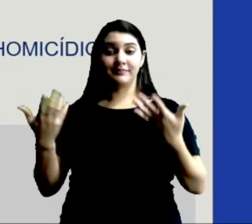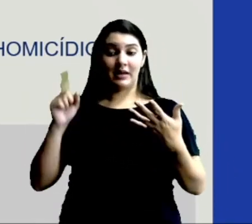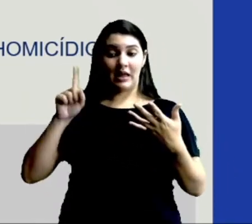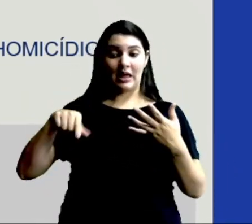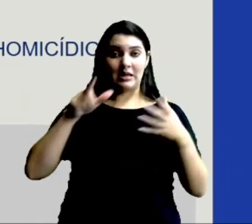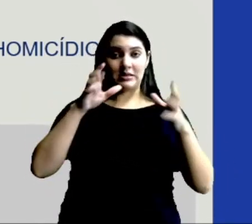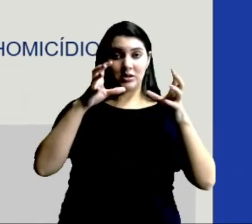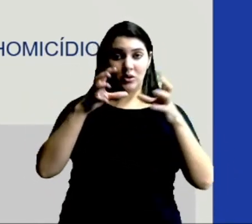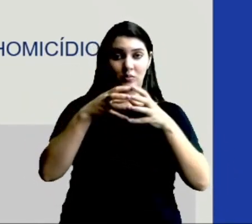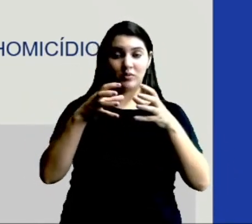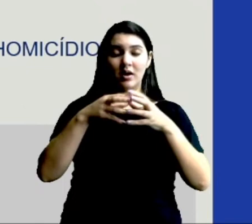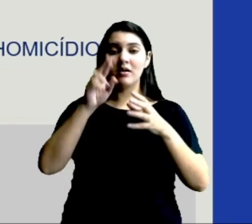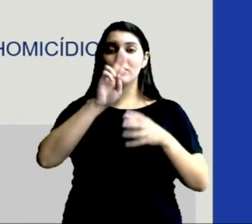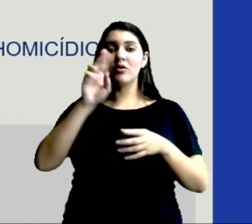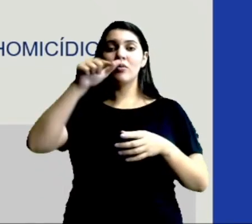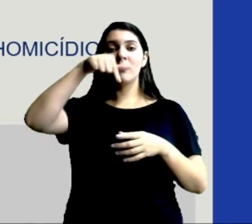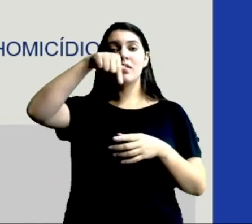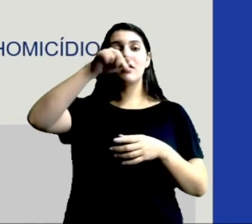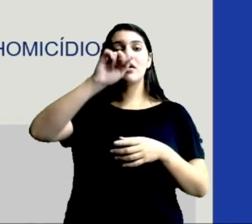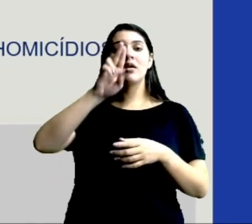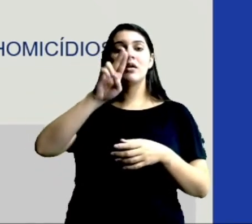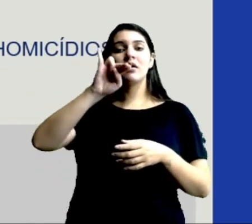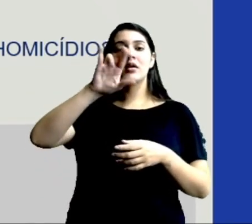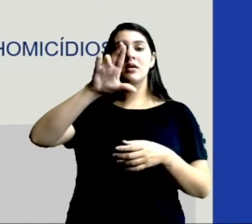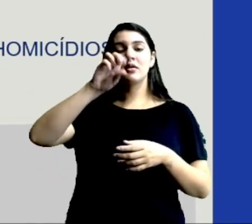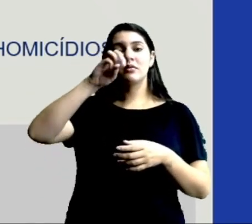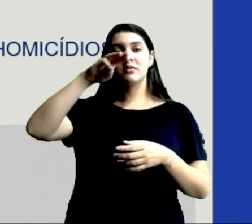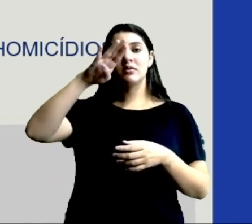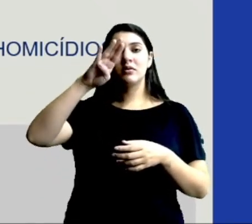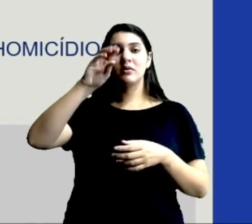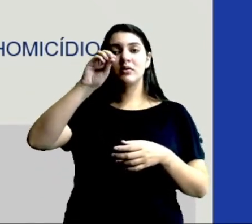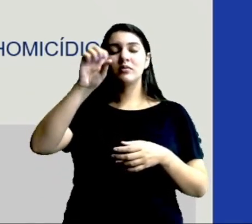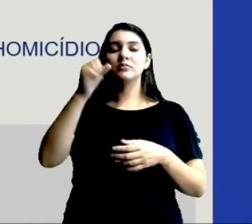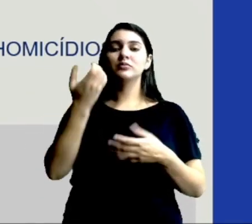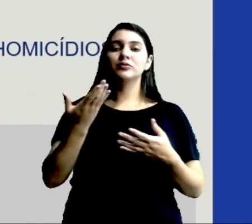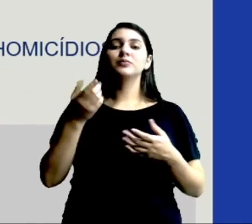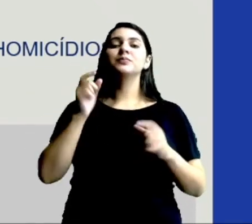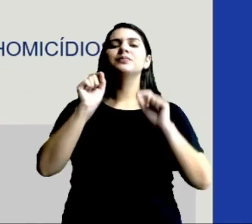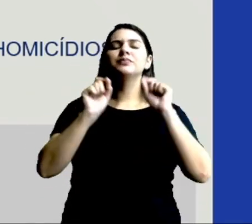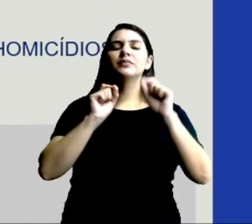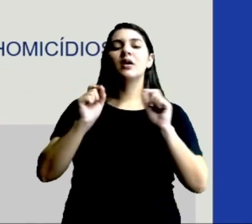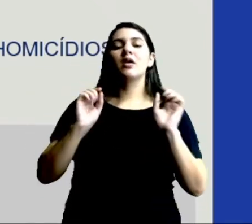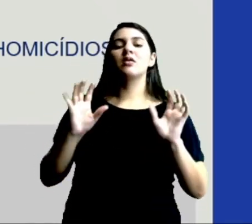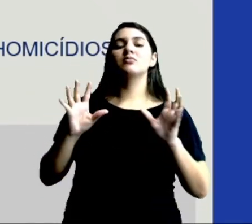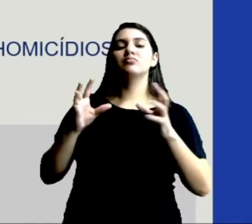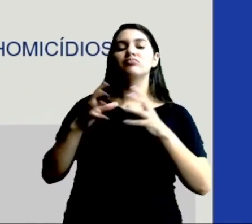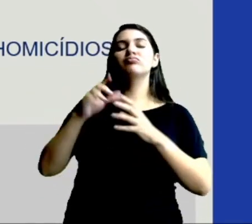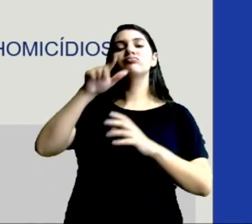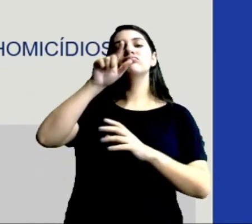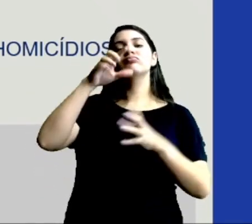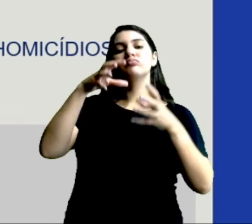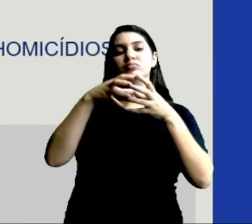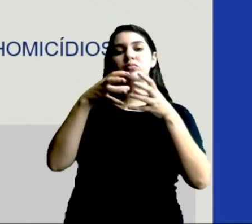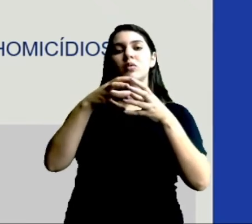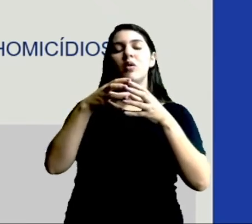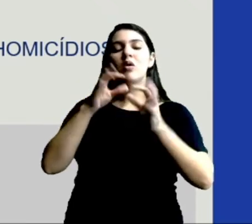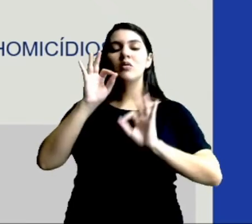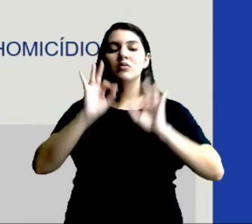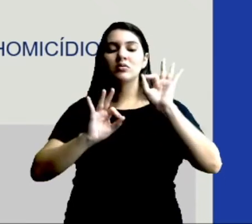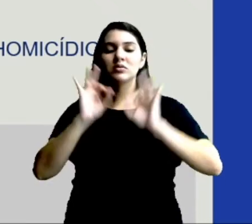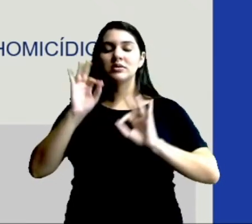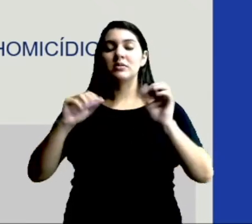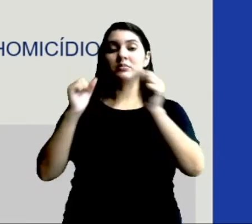que chamamos de quilombos, tá? Os quilombos são essas comunidades que são formadas, né,